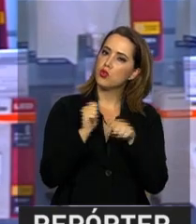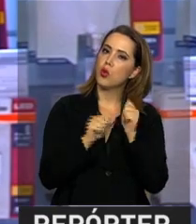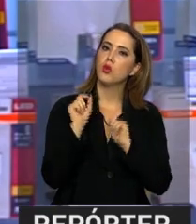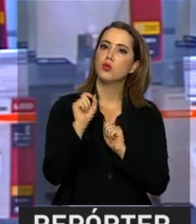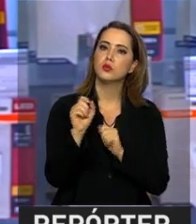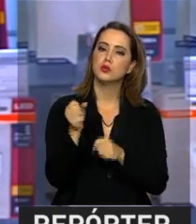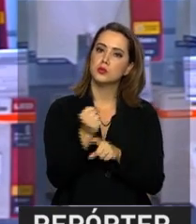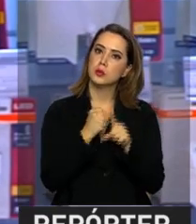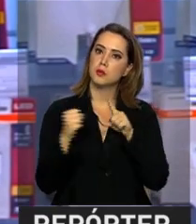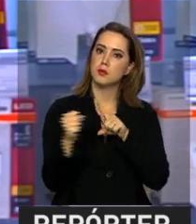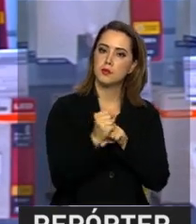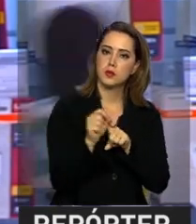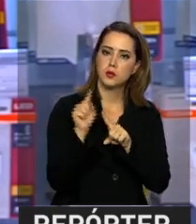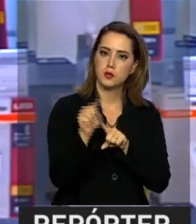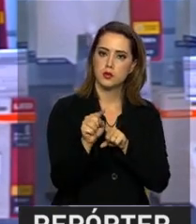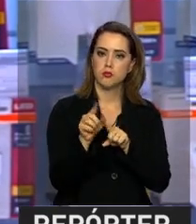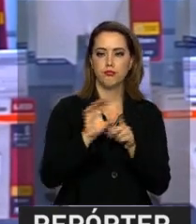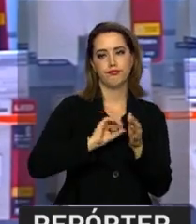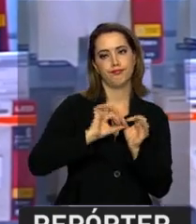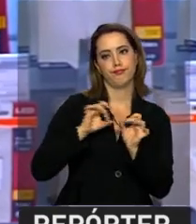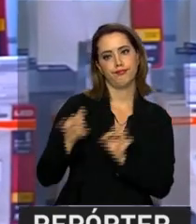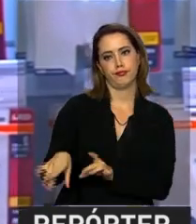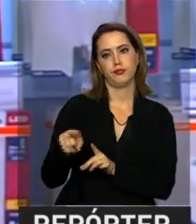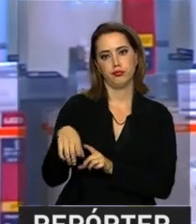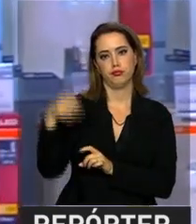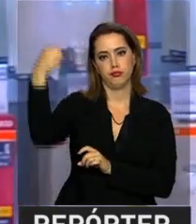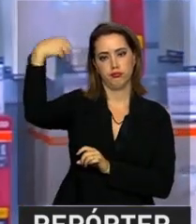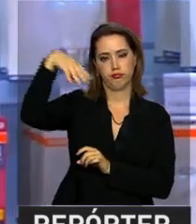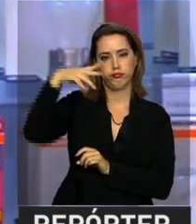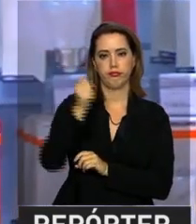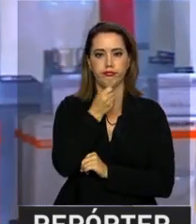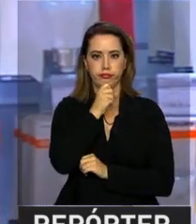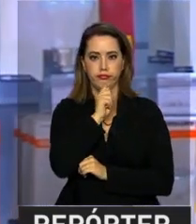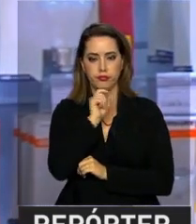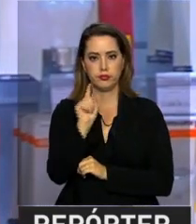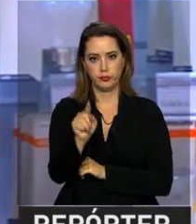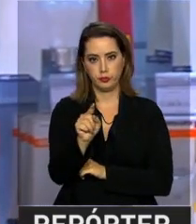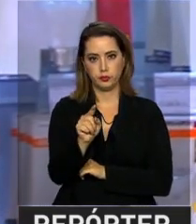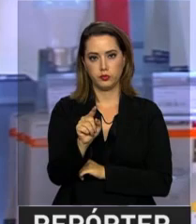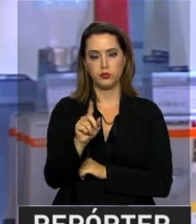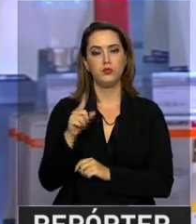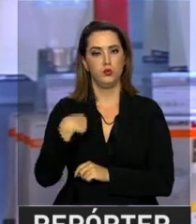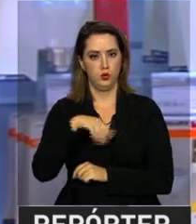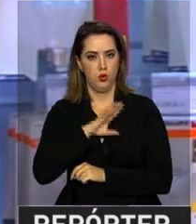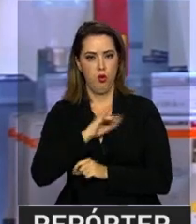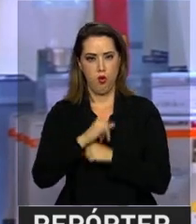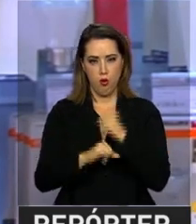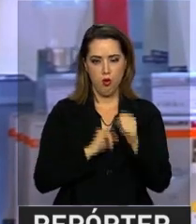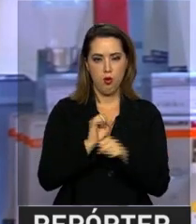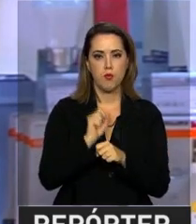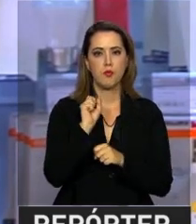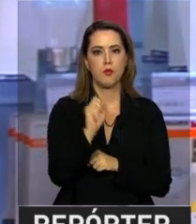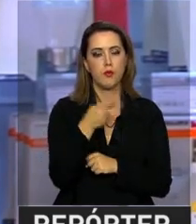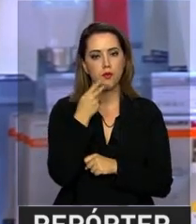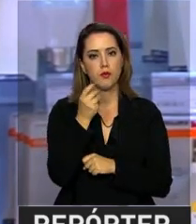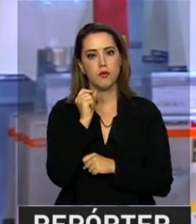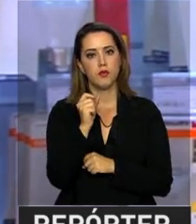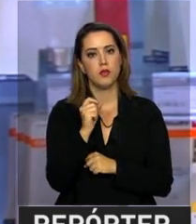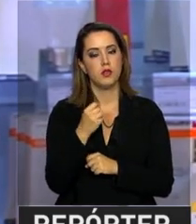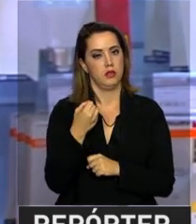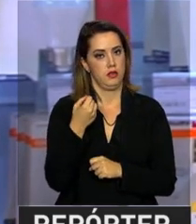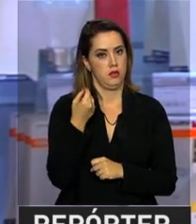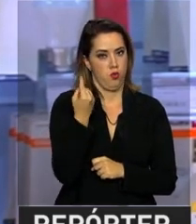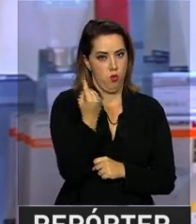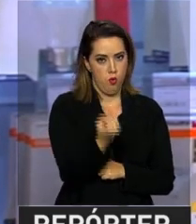sociedade deixar de utilizar essas lâmpad ah segundo um site do do Nosso principal fabricante fornecedor eh se